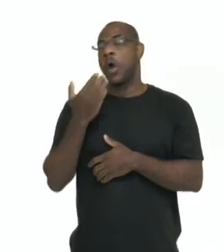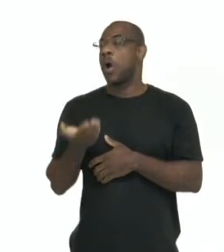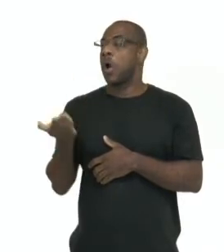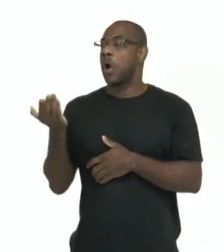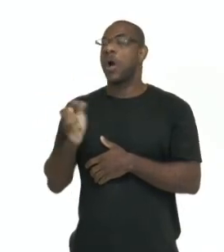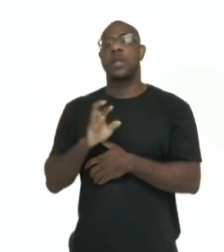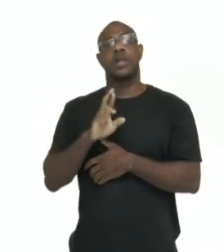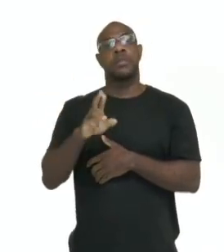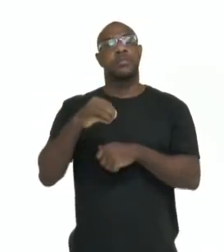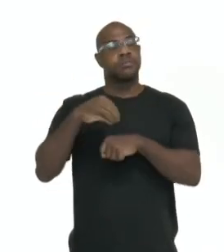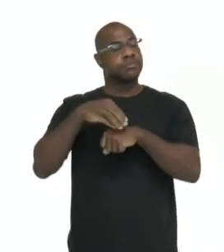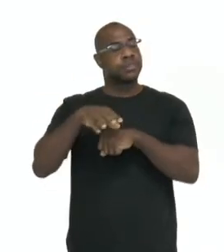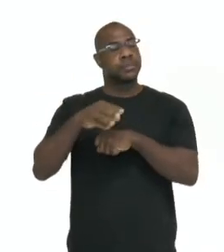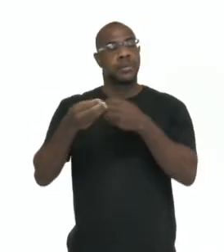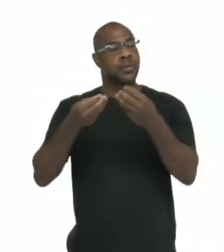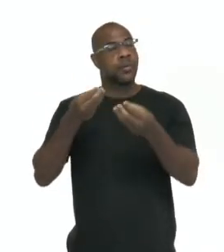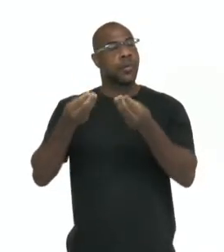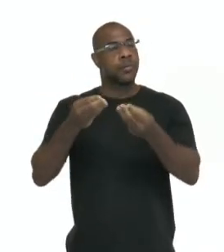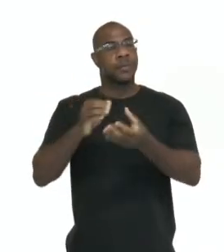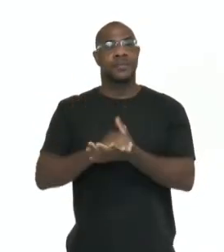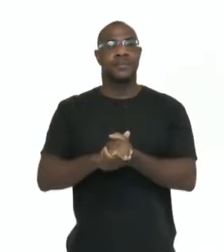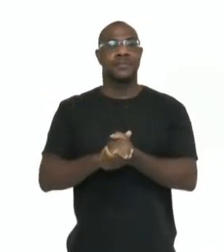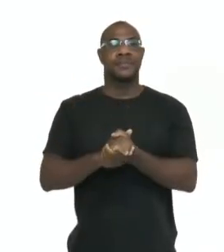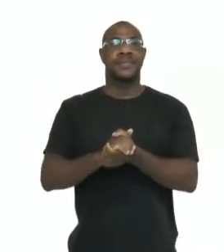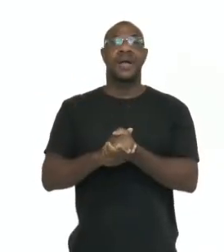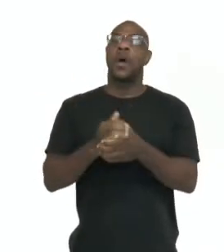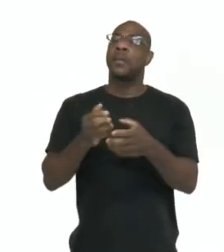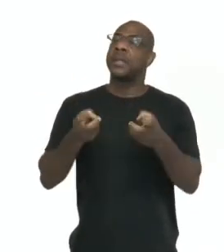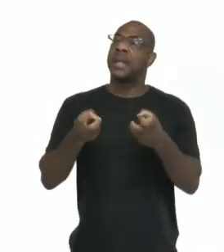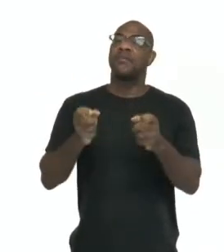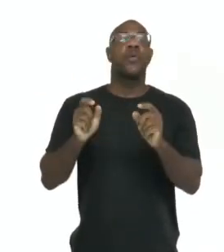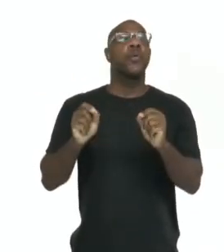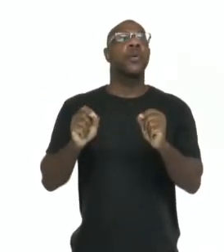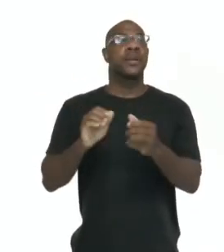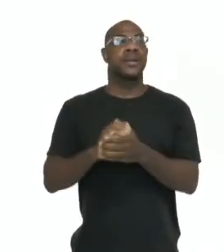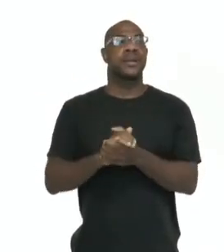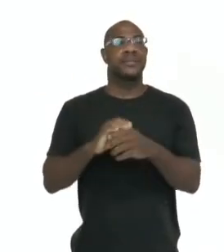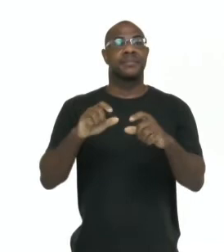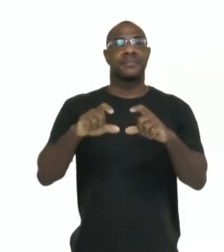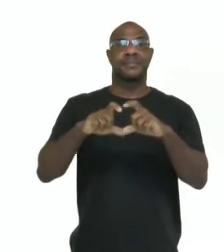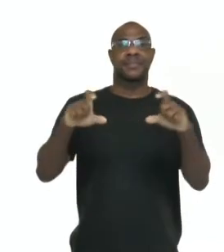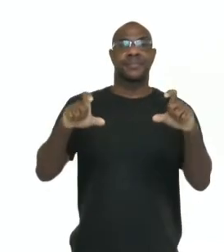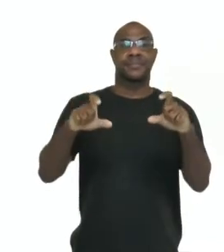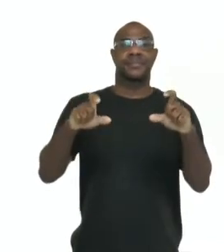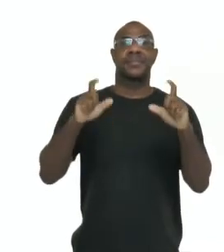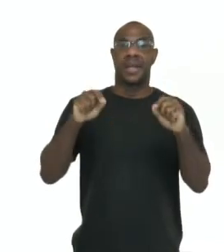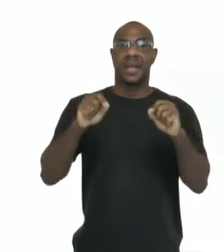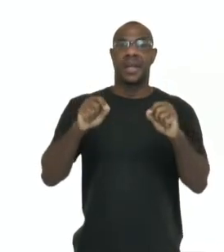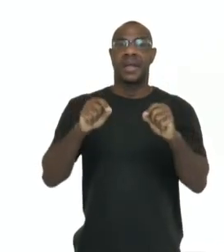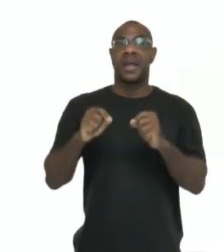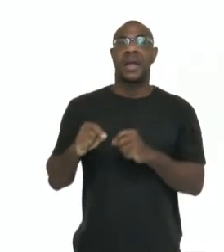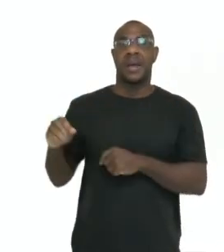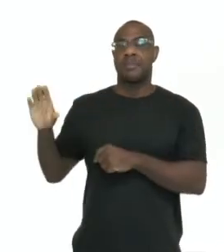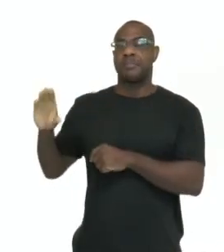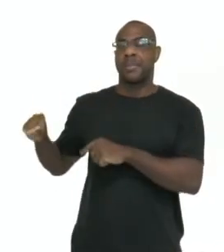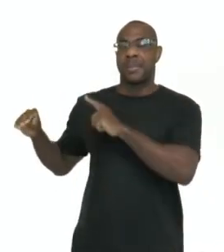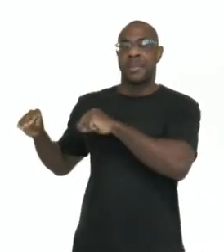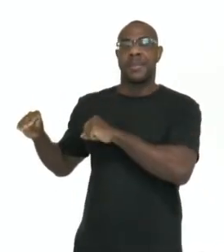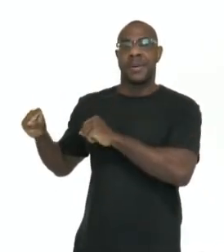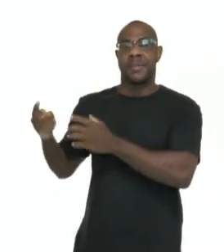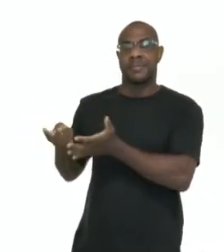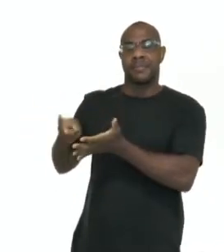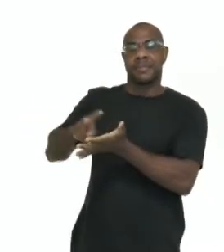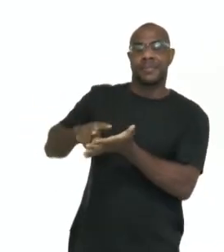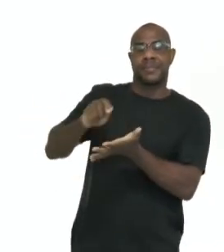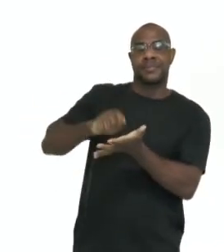nossa sugestão de resposta para vocês. Então, observem aqui que o trecho evidencia a reprodução da fala do jogador. Para